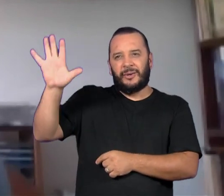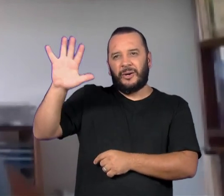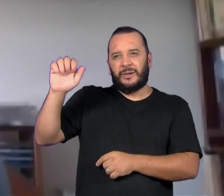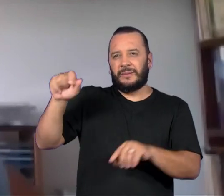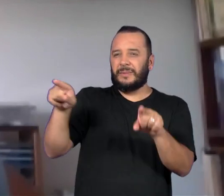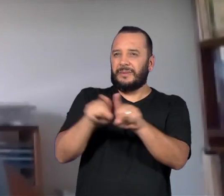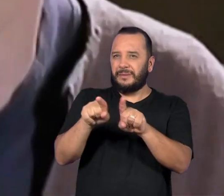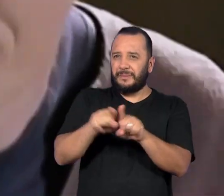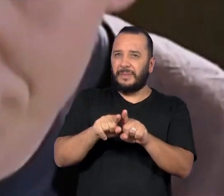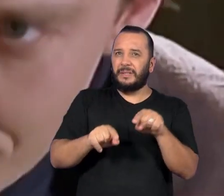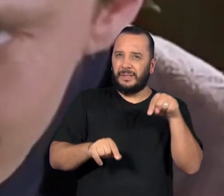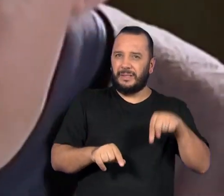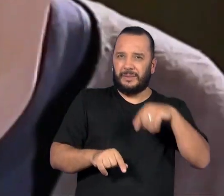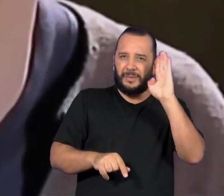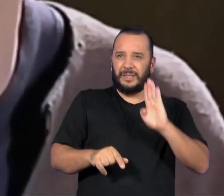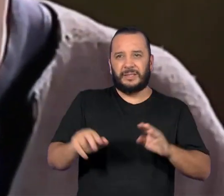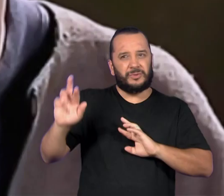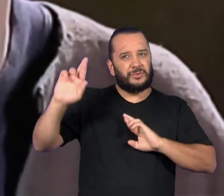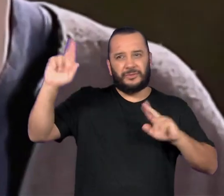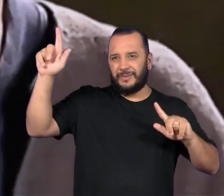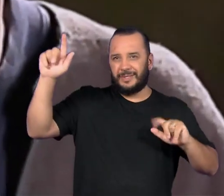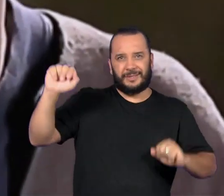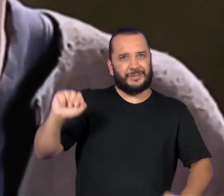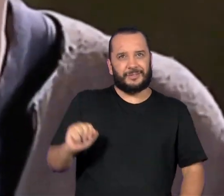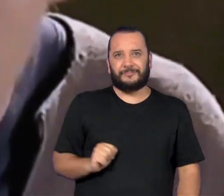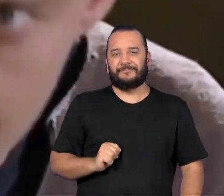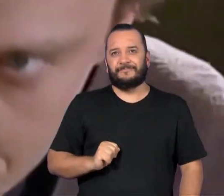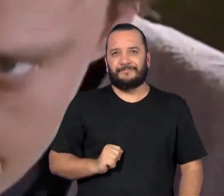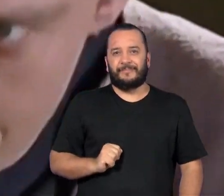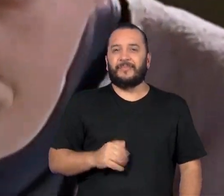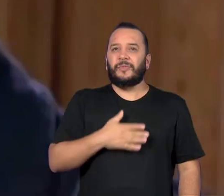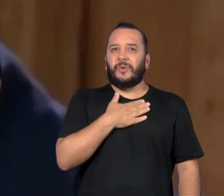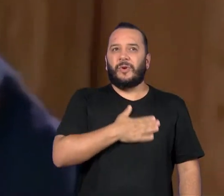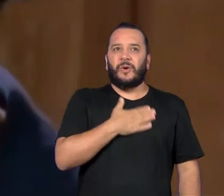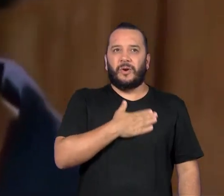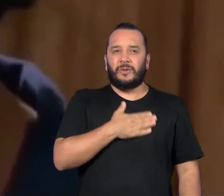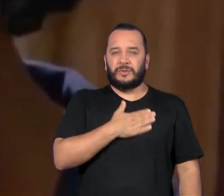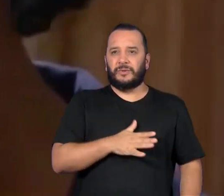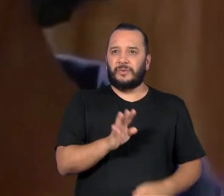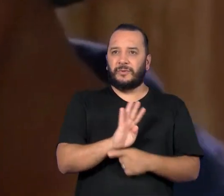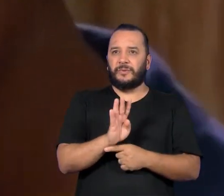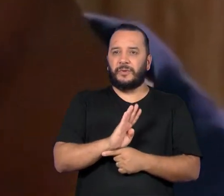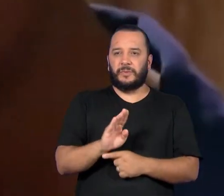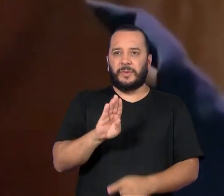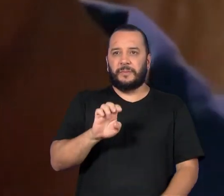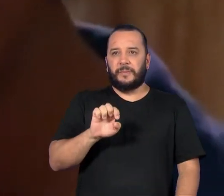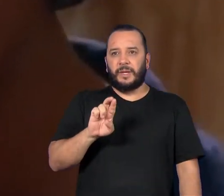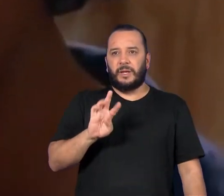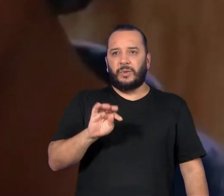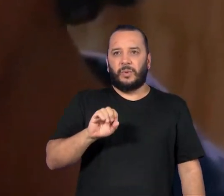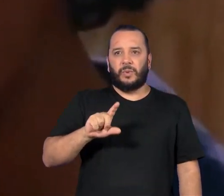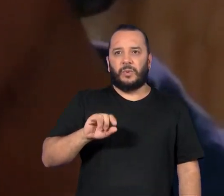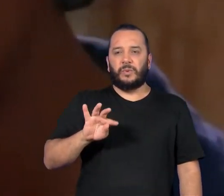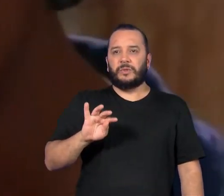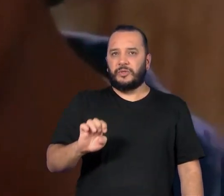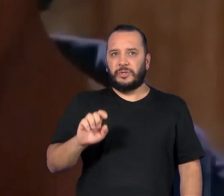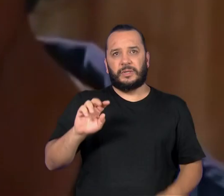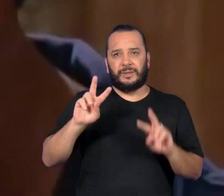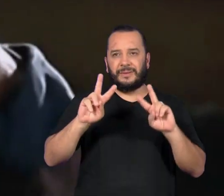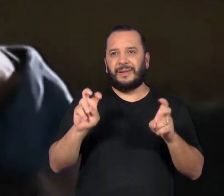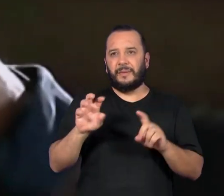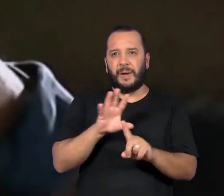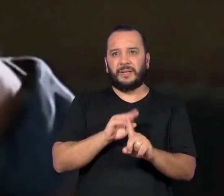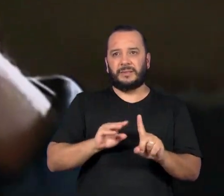cinema brasileiro. Eu, inclusive, gosto muito de um filme do Bertolucci, que é O Assédio, e é